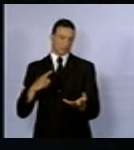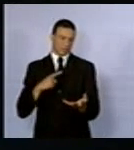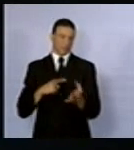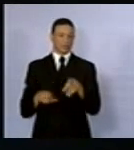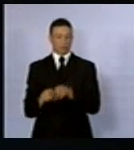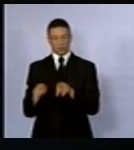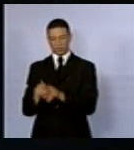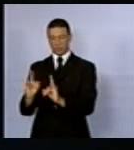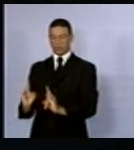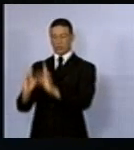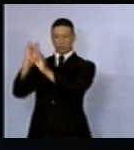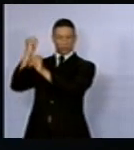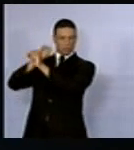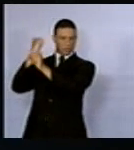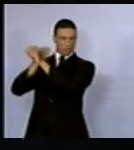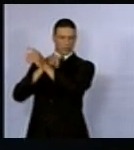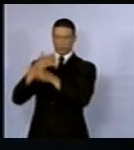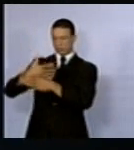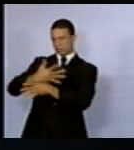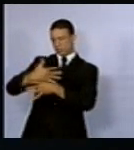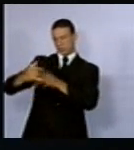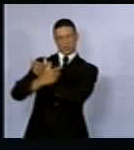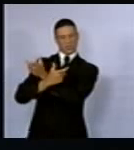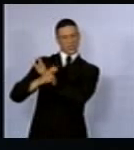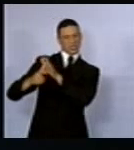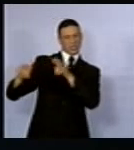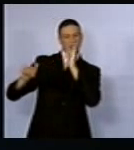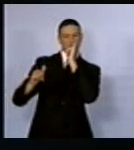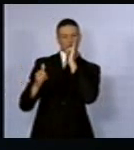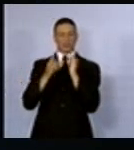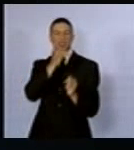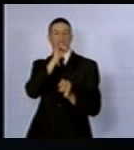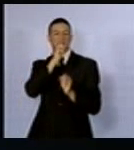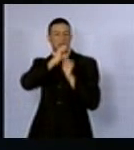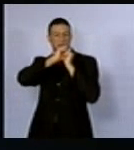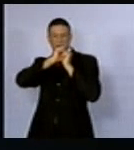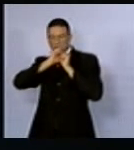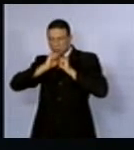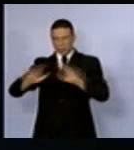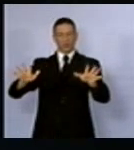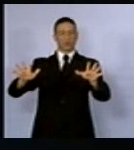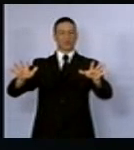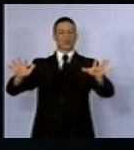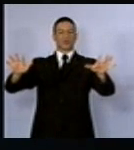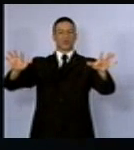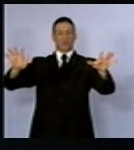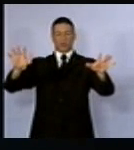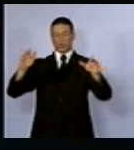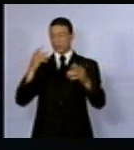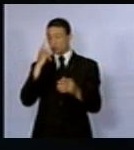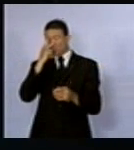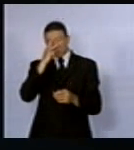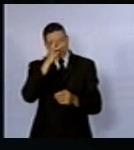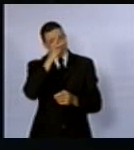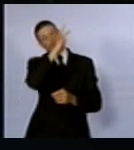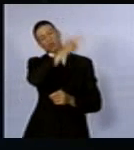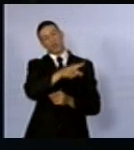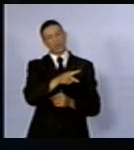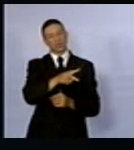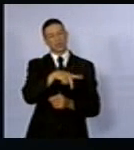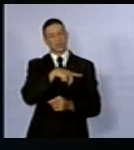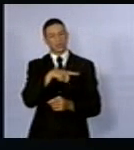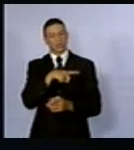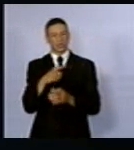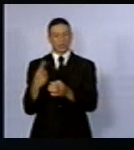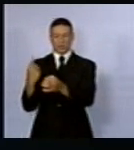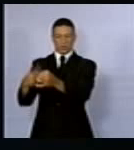grandes centros comerciais, a carga é tão grande que já acaba não sendo mais possível atendê-la